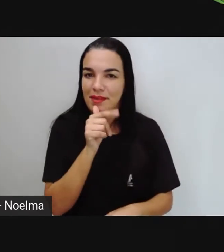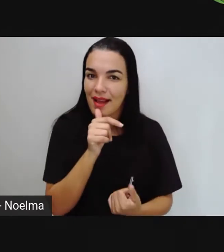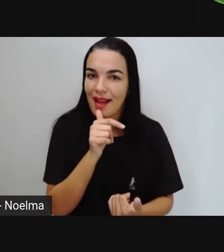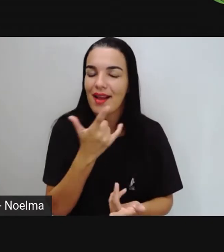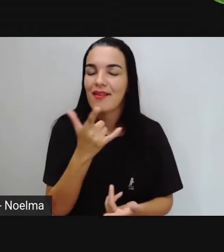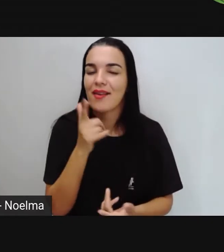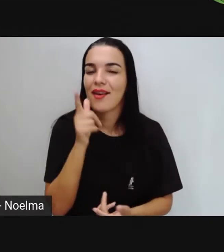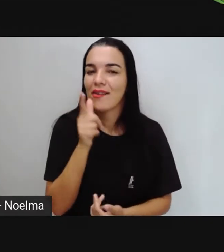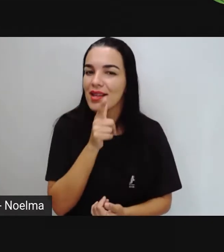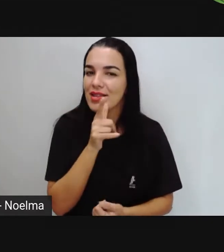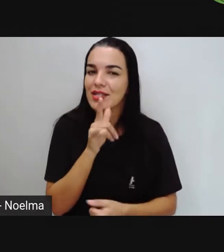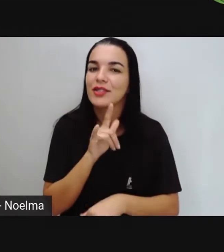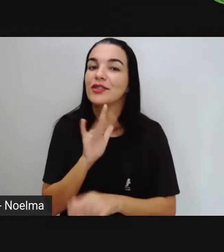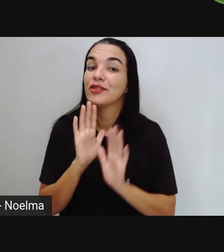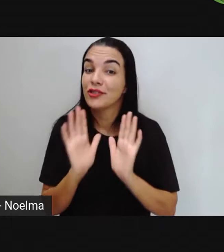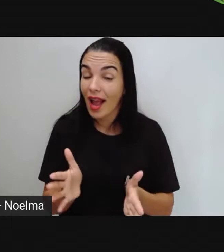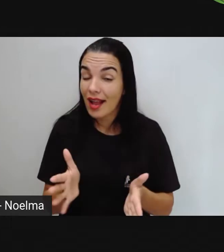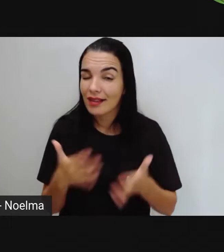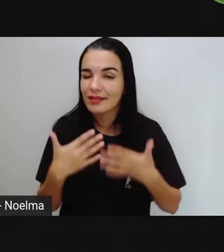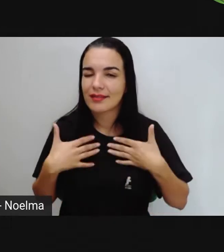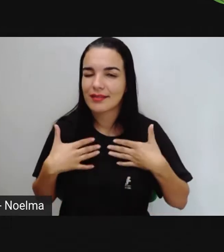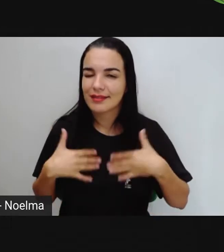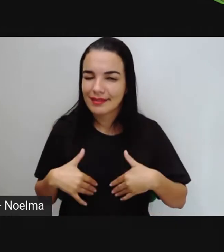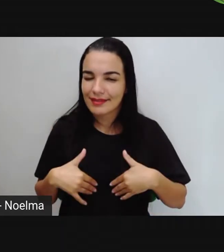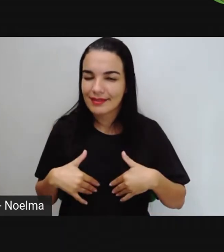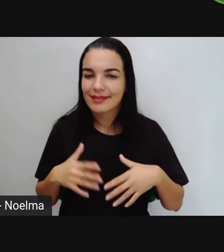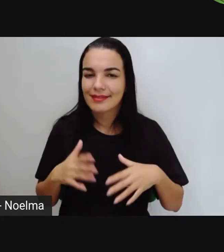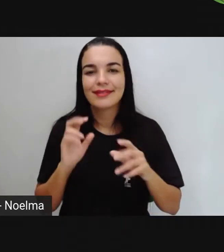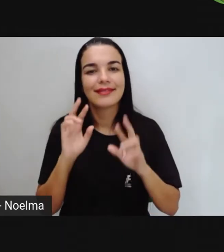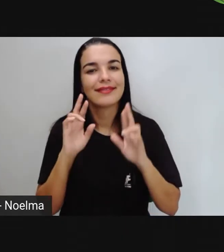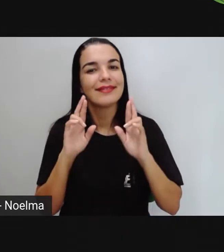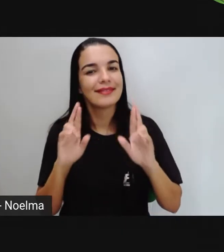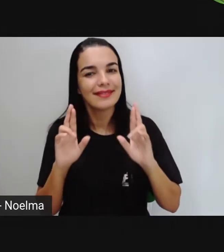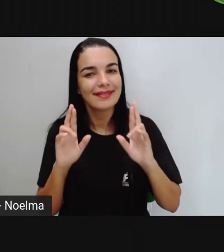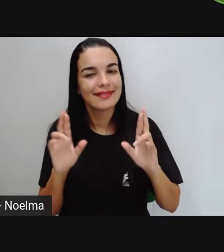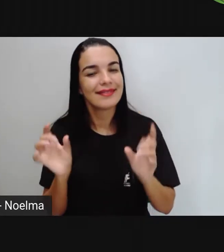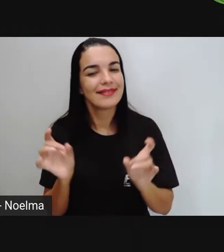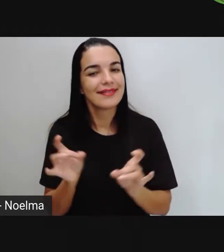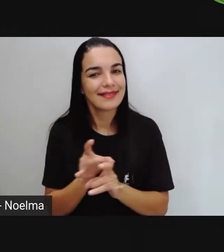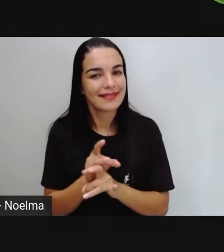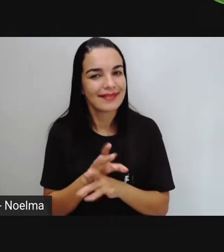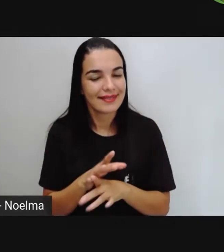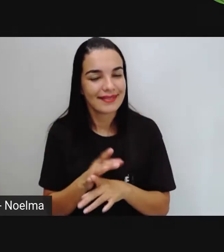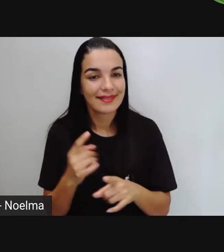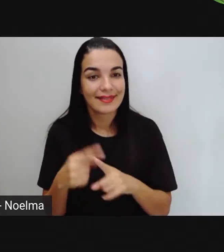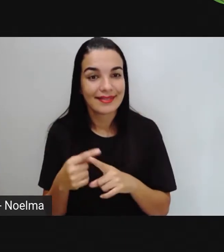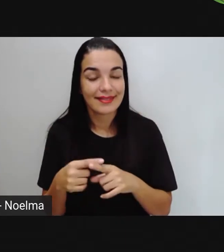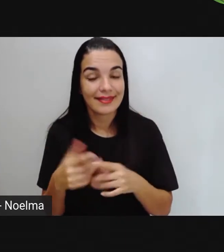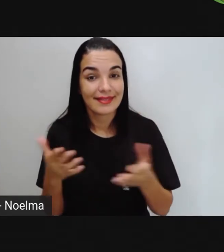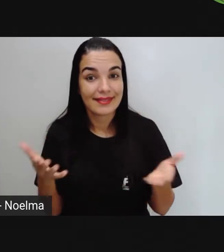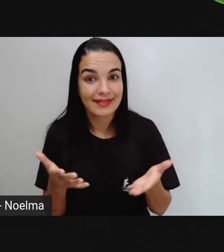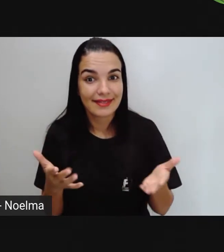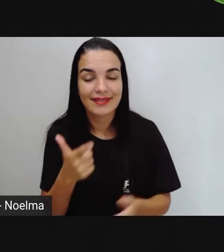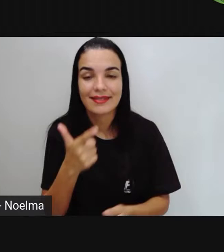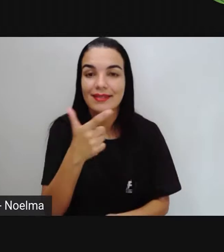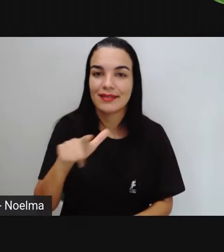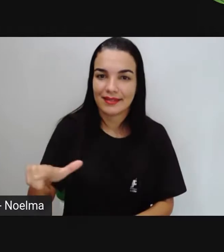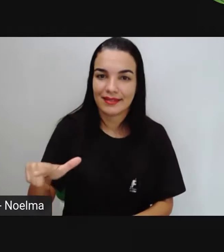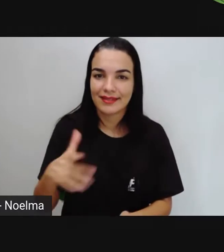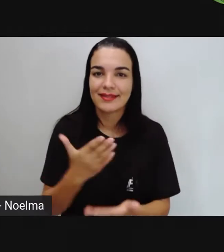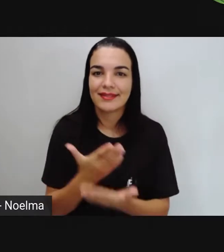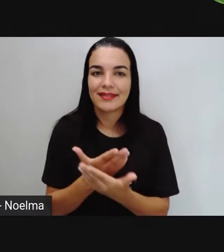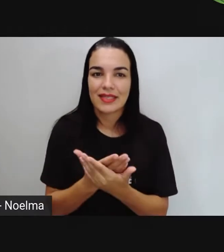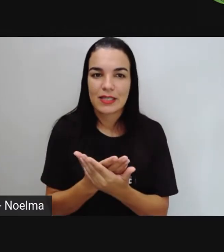lanchinho? Descansaram? Espero que vocês já tenham feito tudo isso, porque nós estamos aqui reunidos para mais uma aula, a